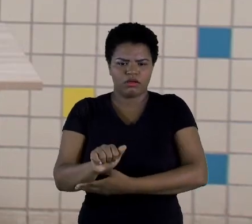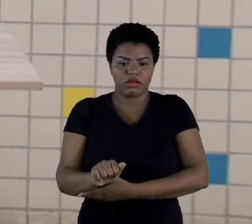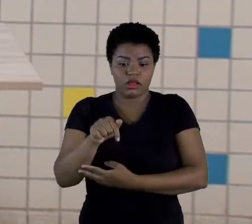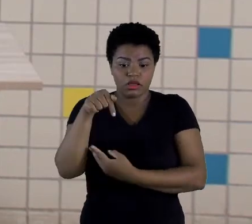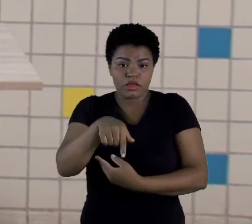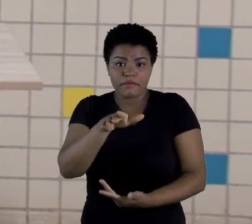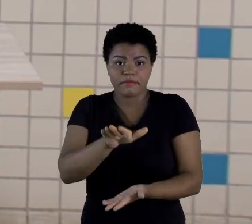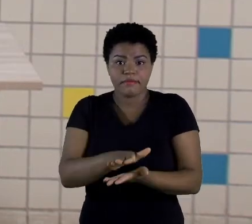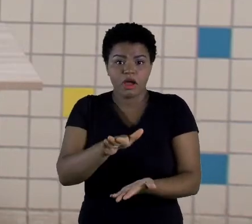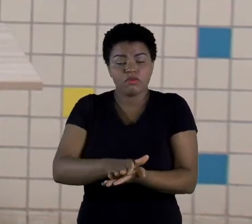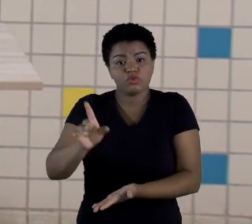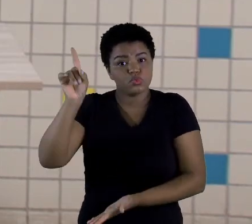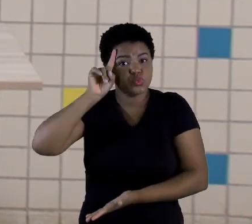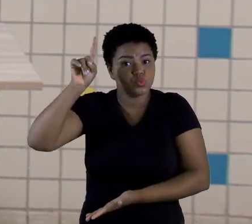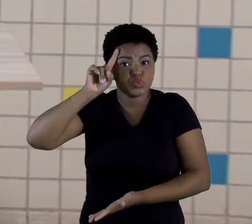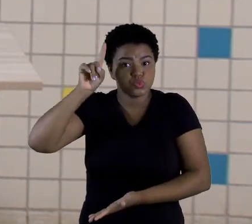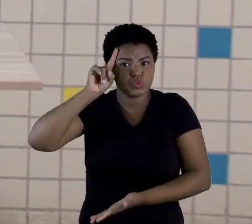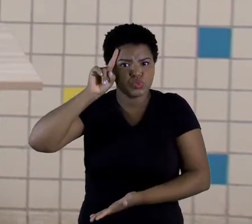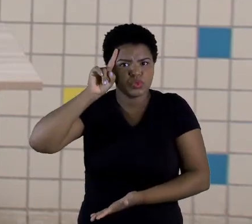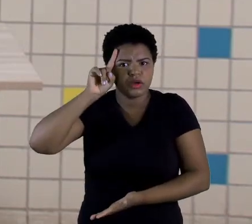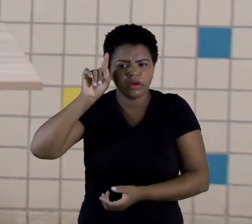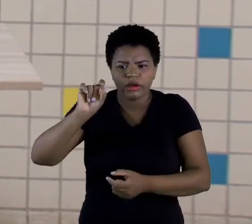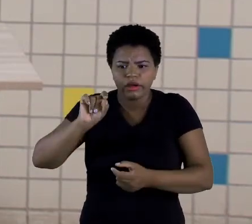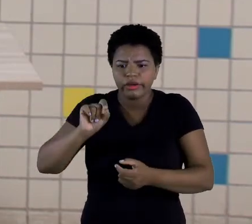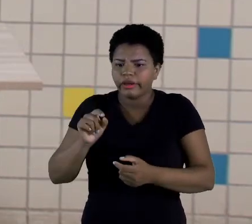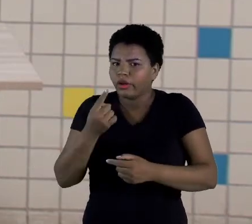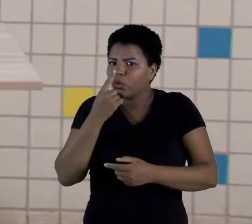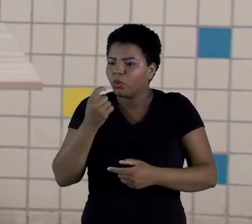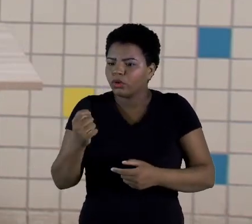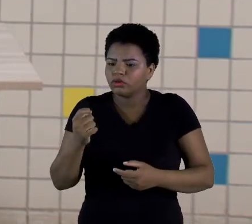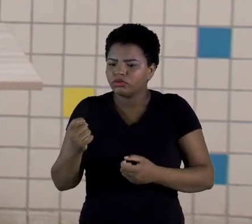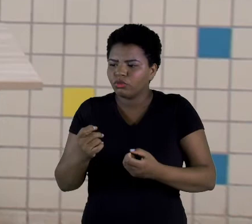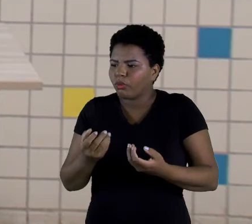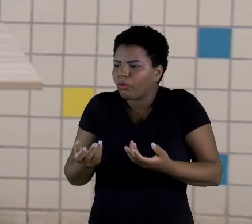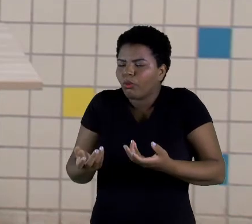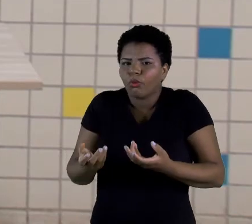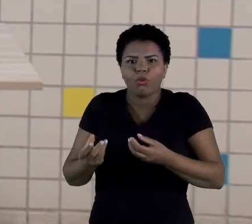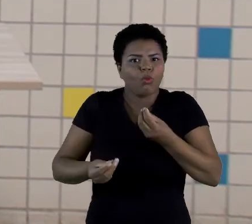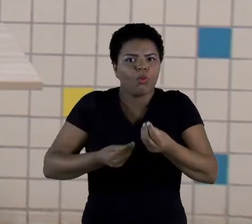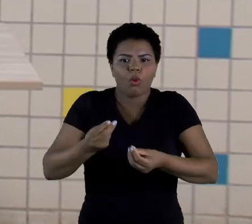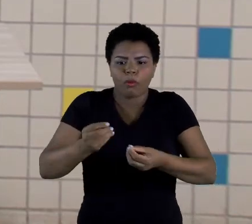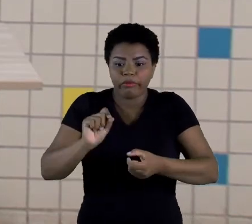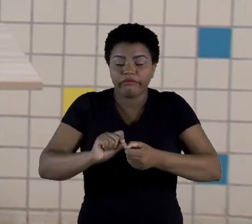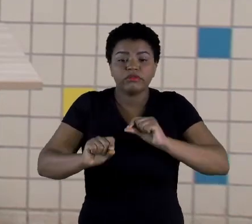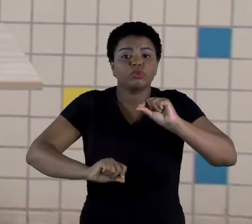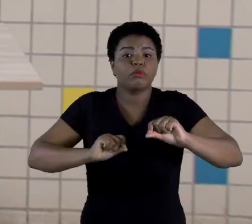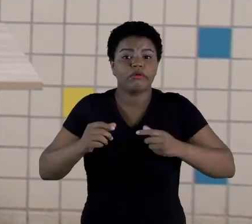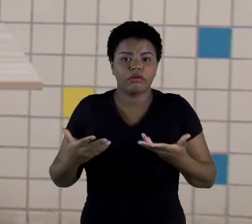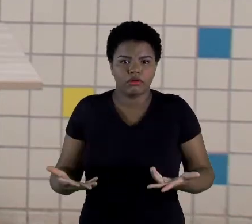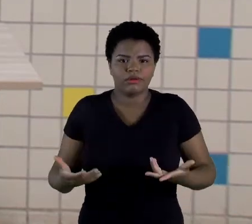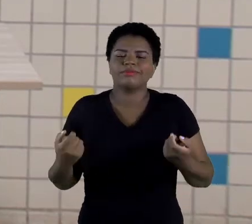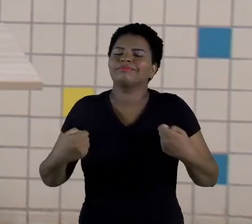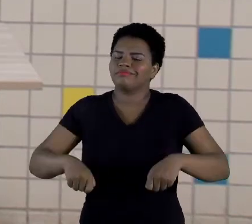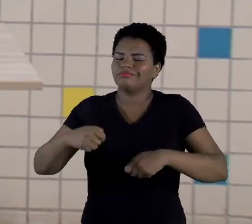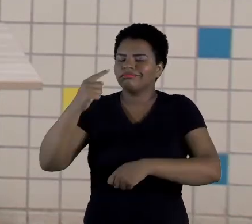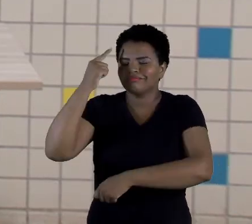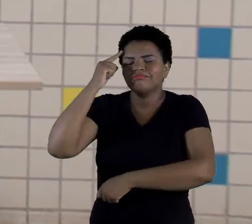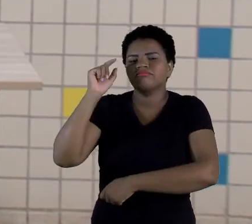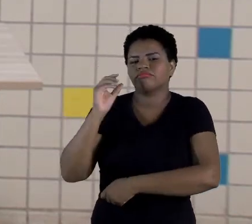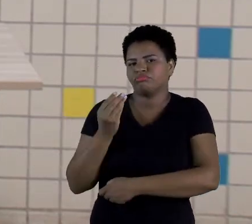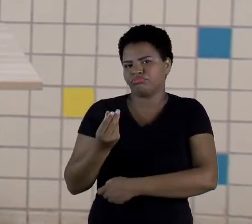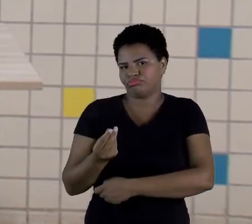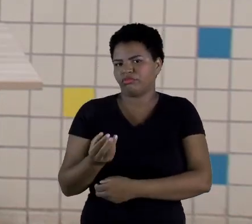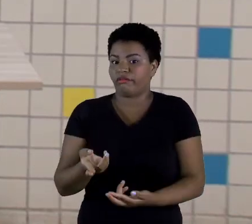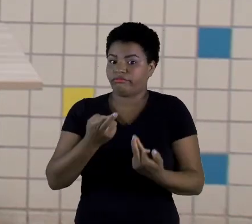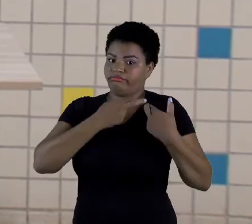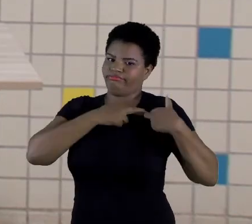dias? E o que fazer com esse lixo? A gente precisa pensar muito, né? É uma responsabilidade muito